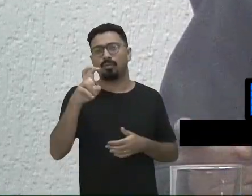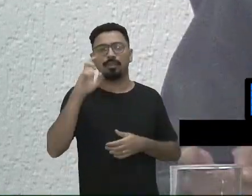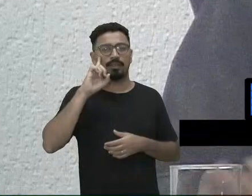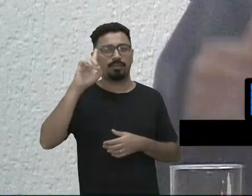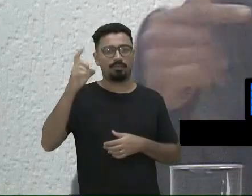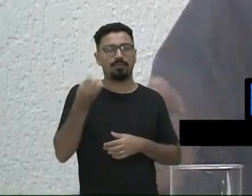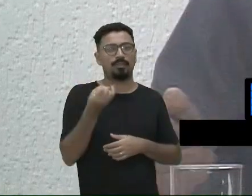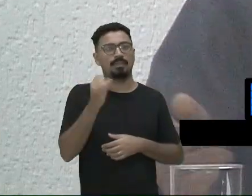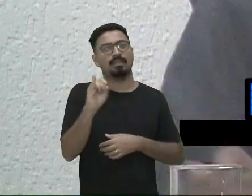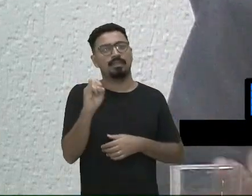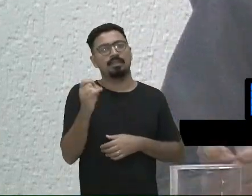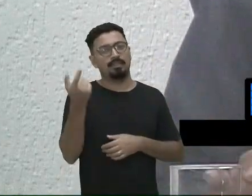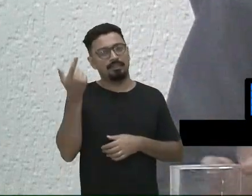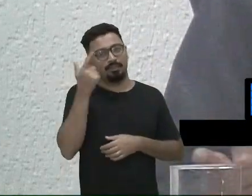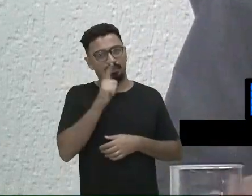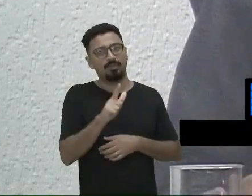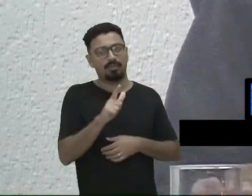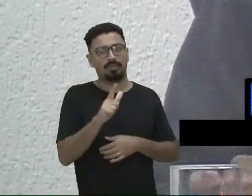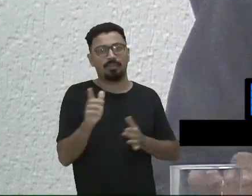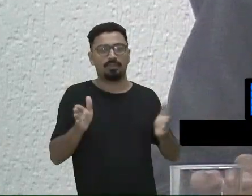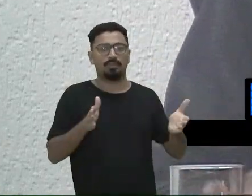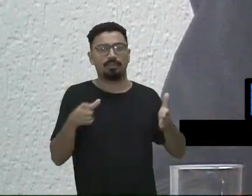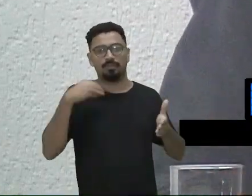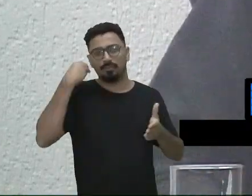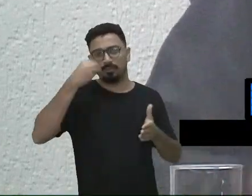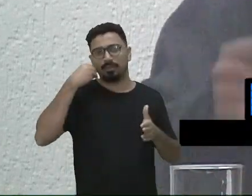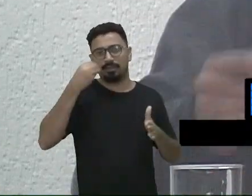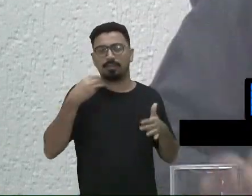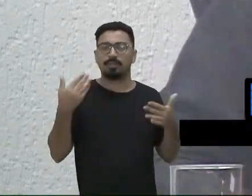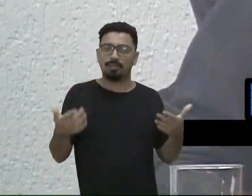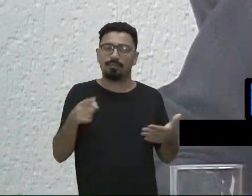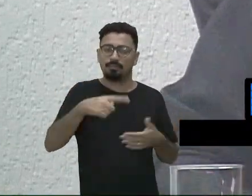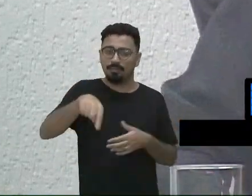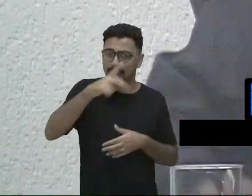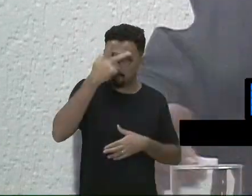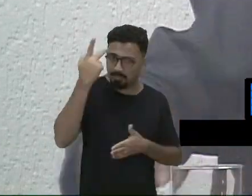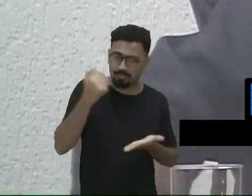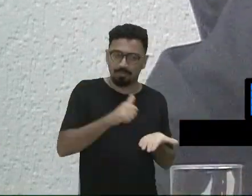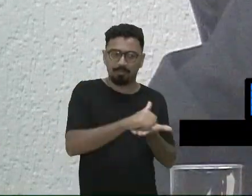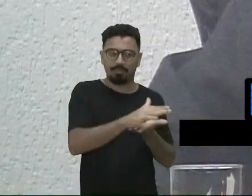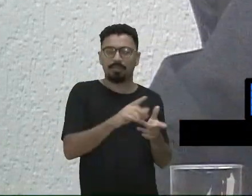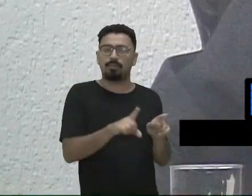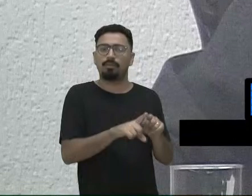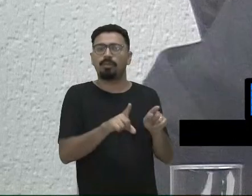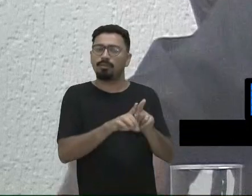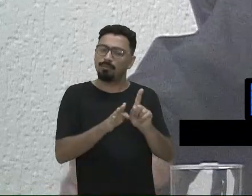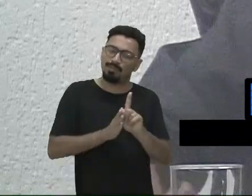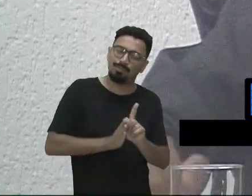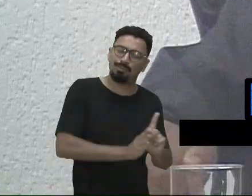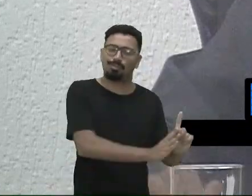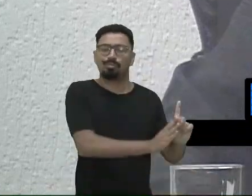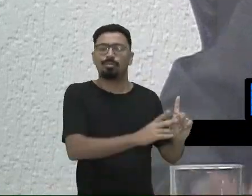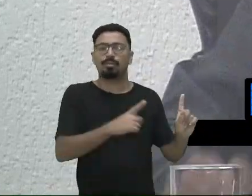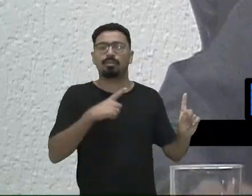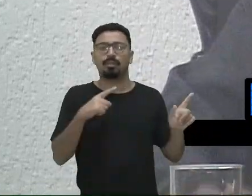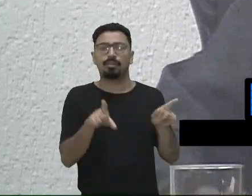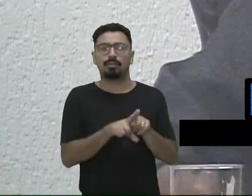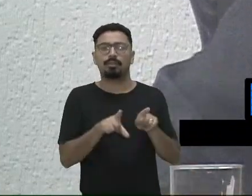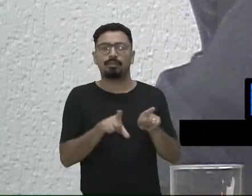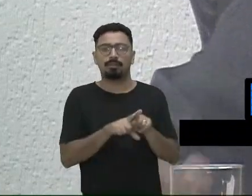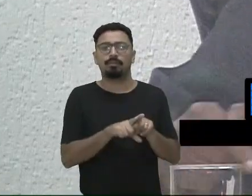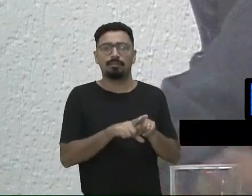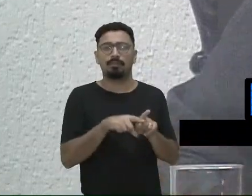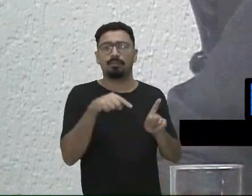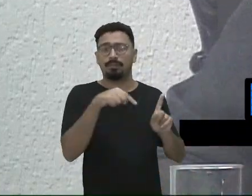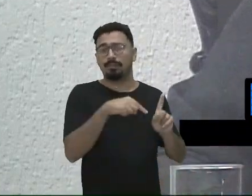conseguir, dificilmente você vai passar do seu período de experiência. Essas pessoas vão para a rua, são marginalizadas, são